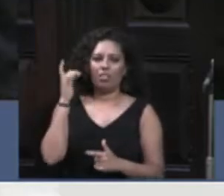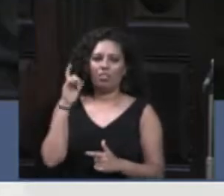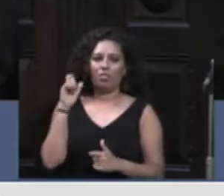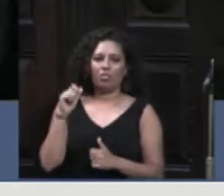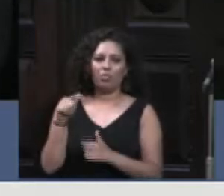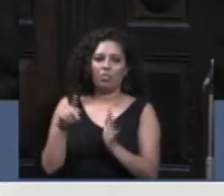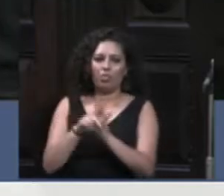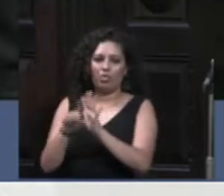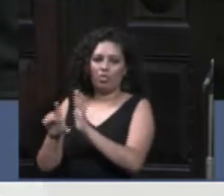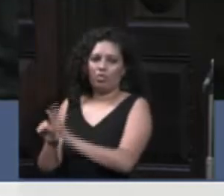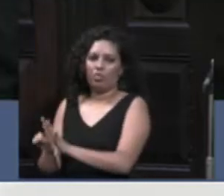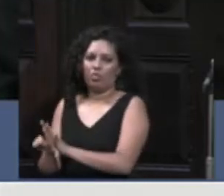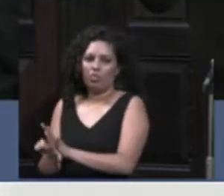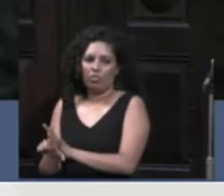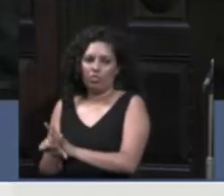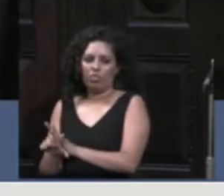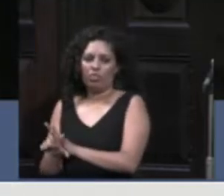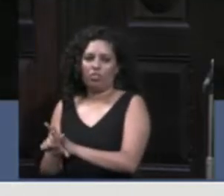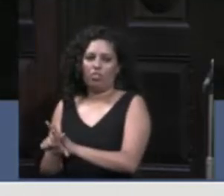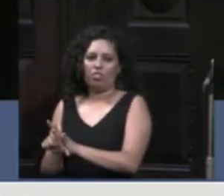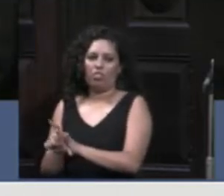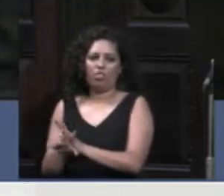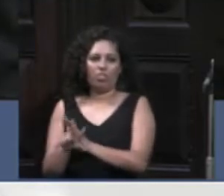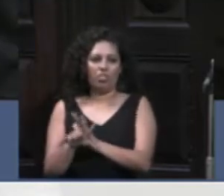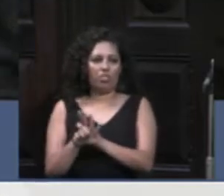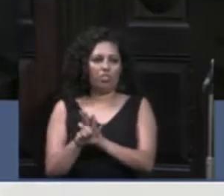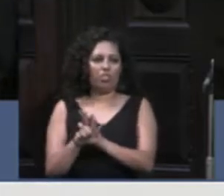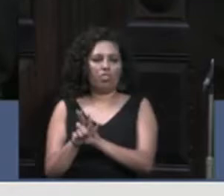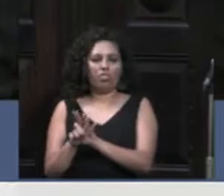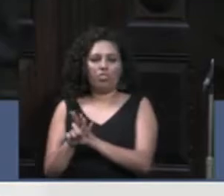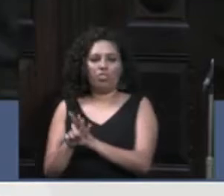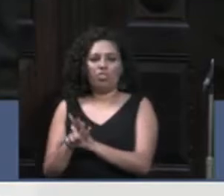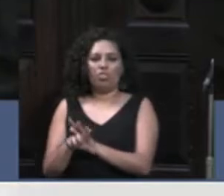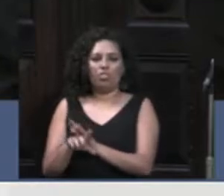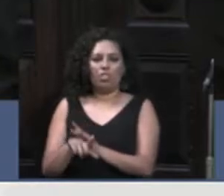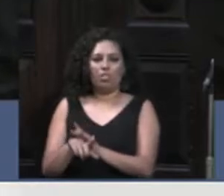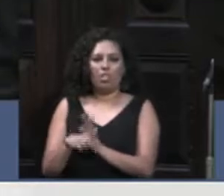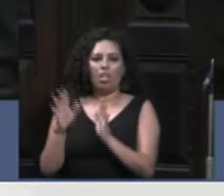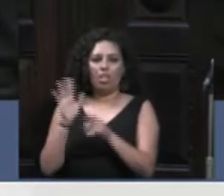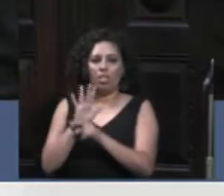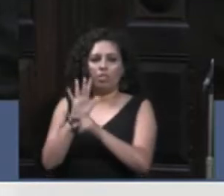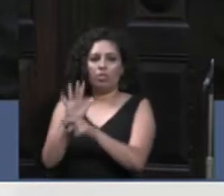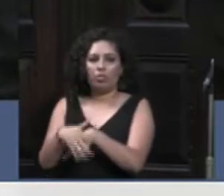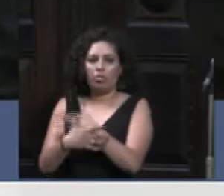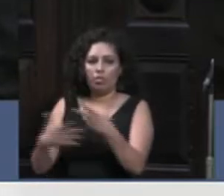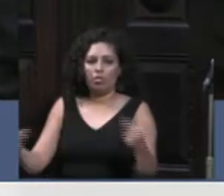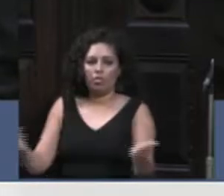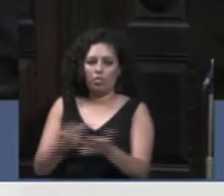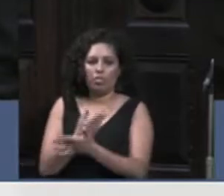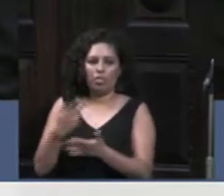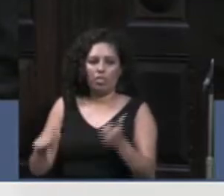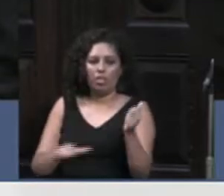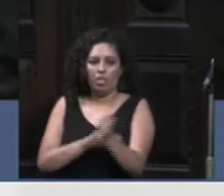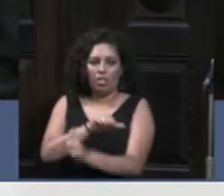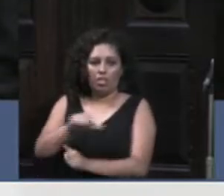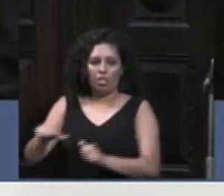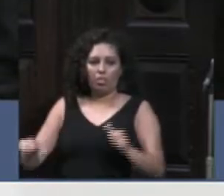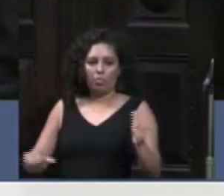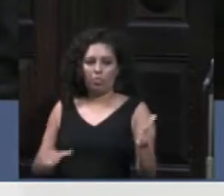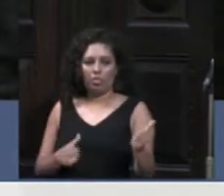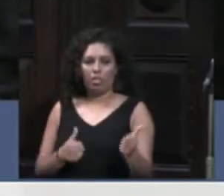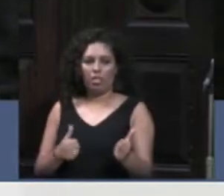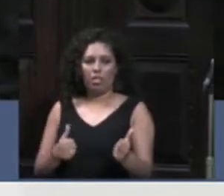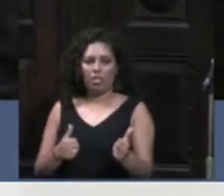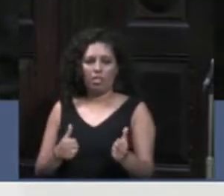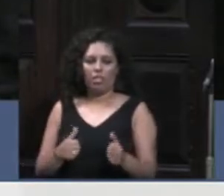atenda plenamente a reivindicação histórica do 28 de março, mas corrige uma questão estabelecendo o feriado bancário na quarta-feira